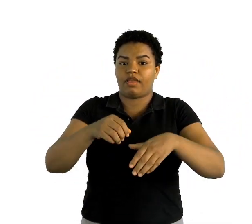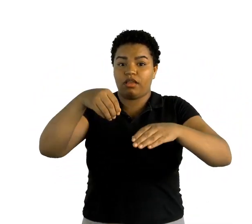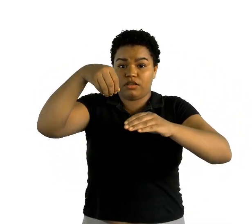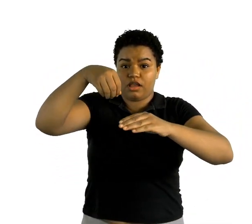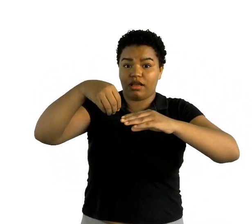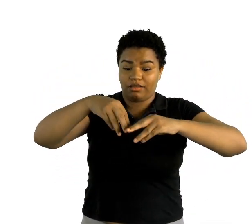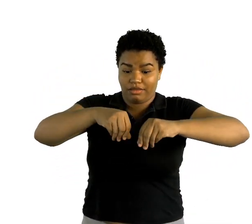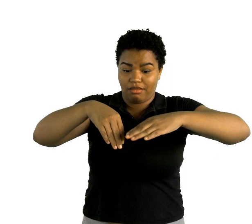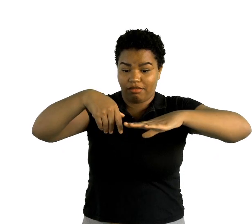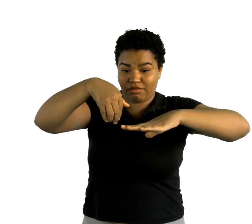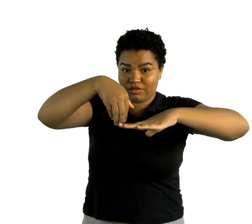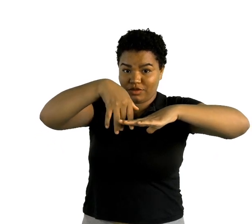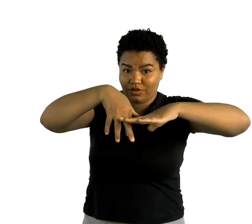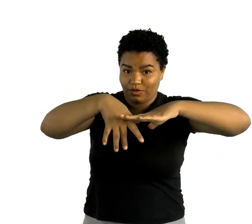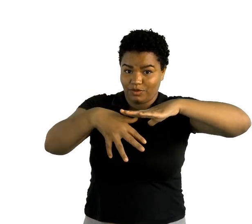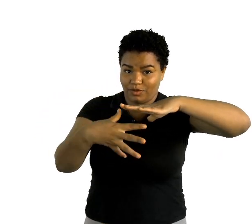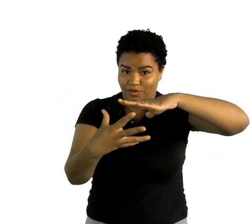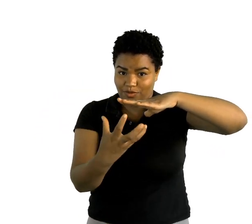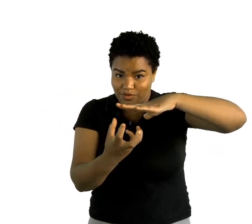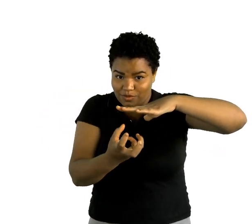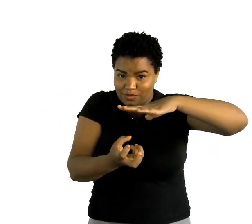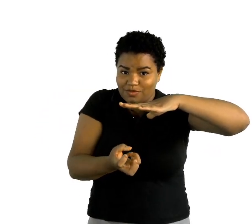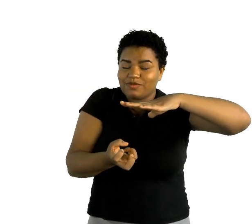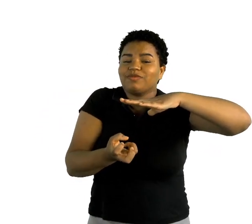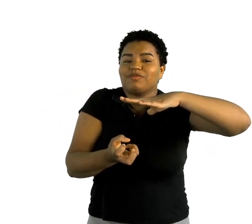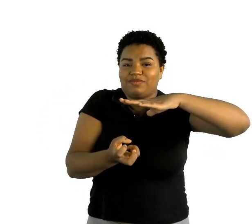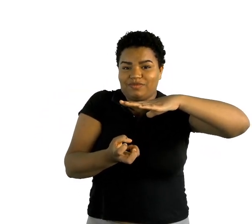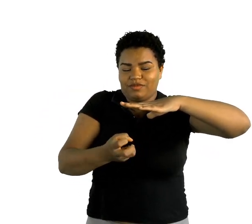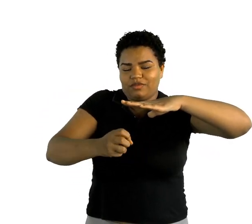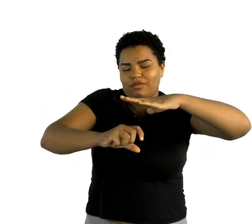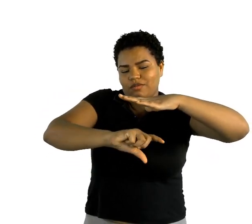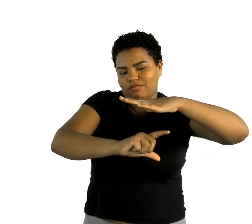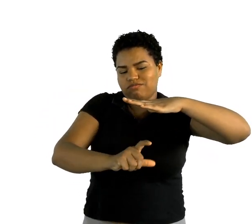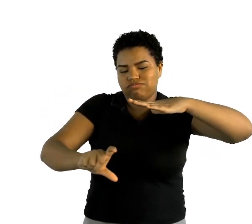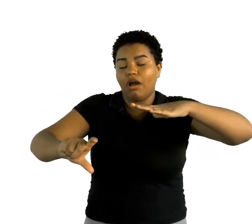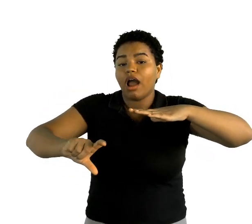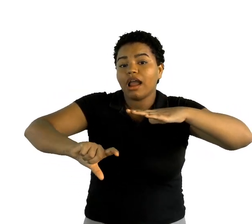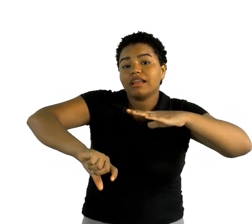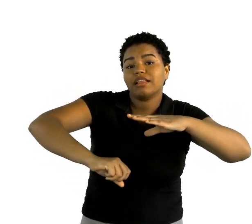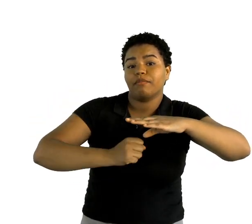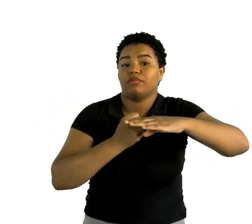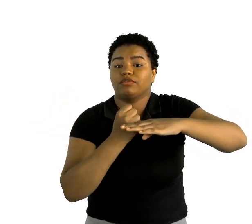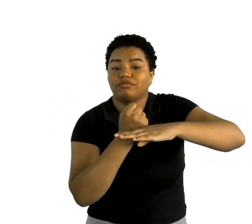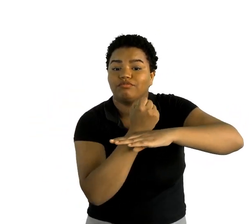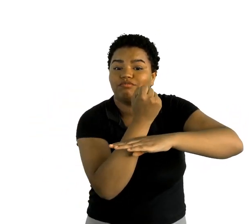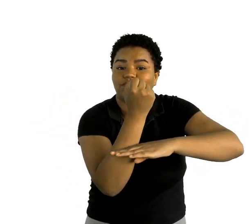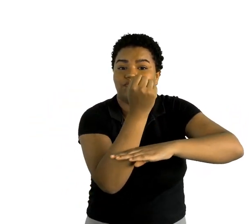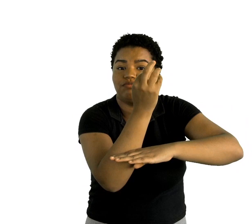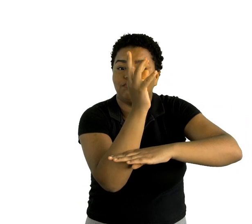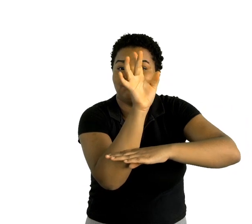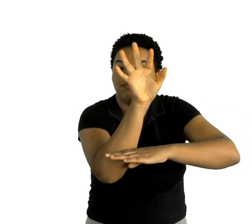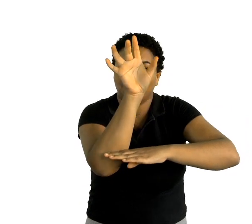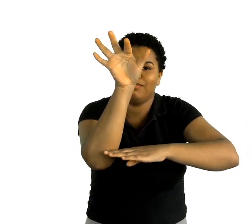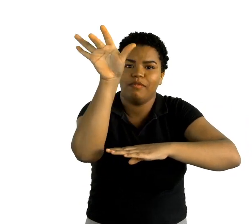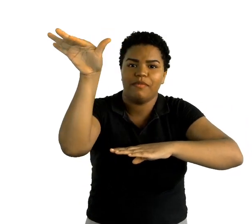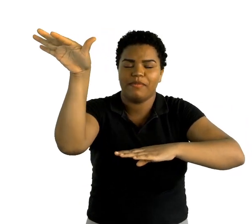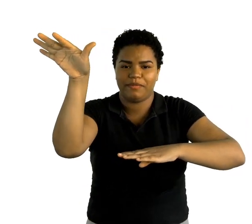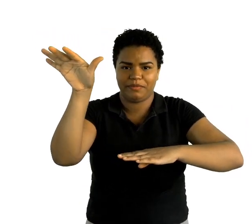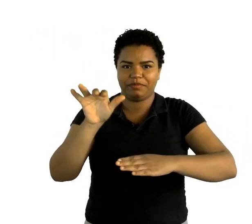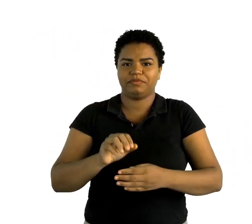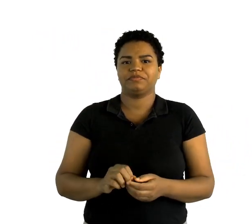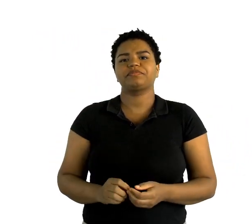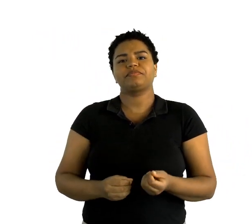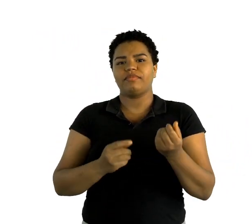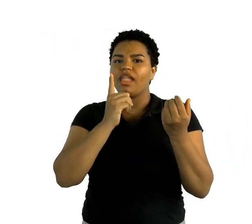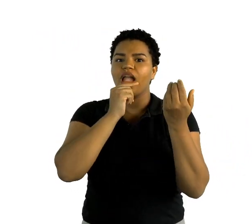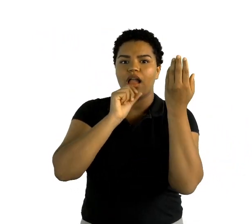infiltração e transpiração. São as 5 etapas. No roteiro